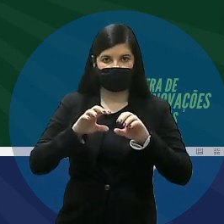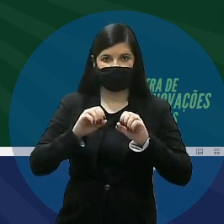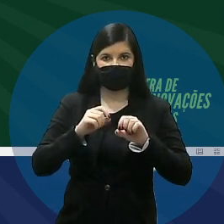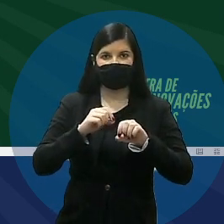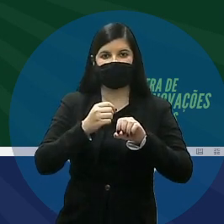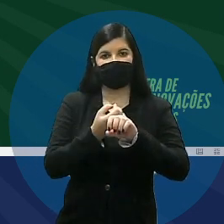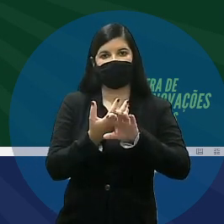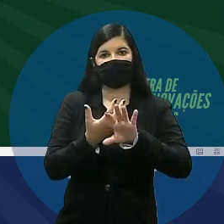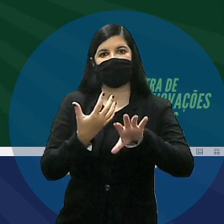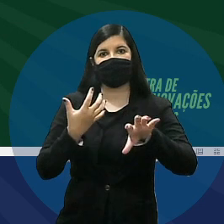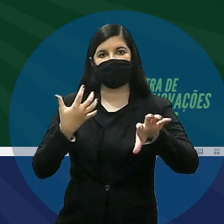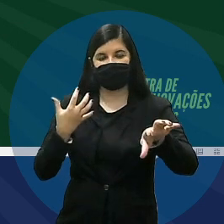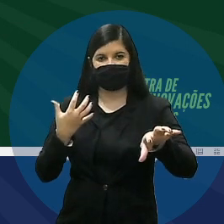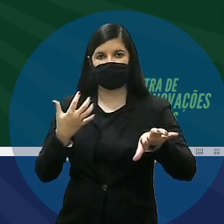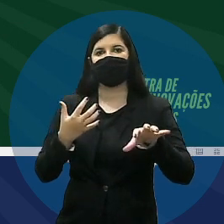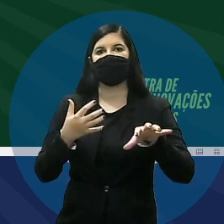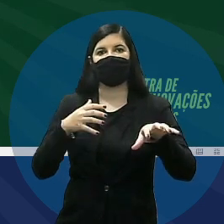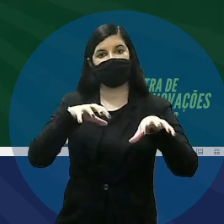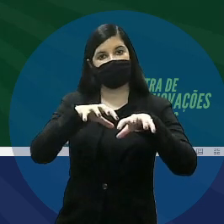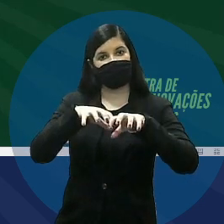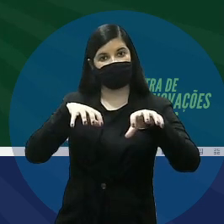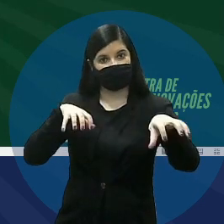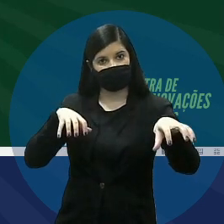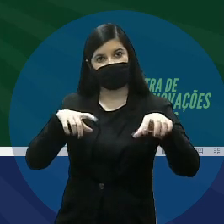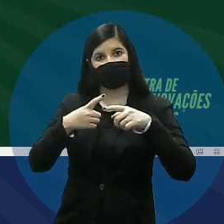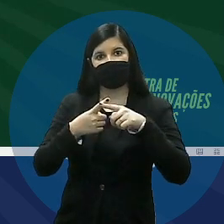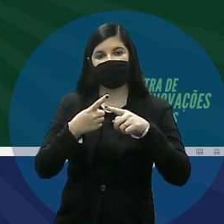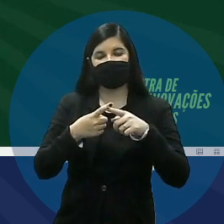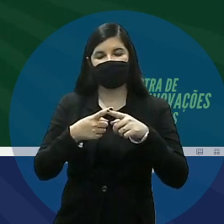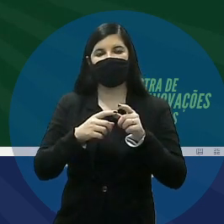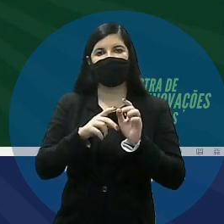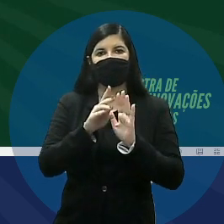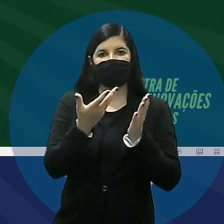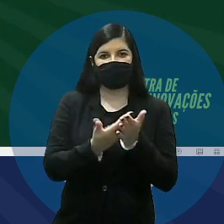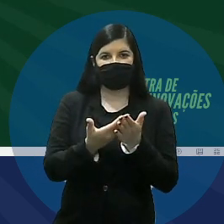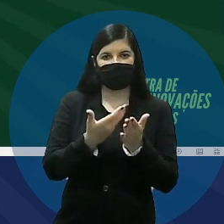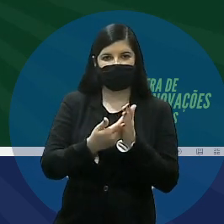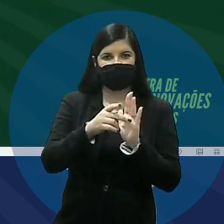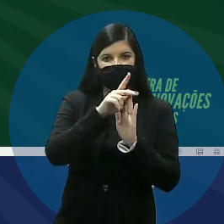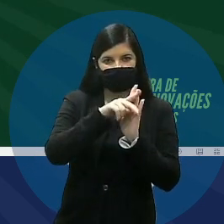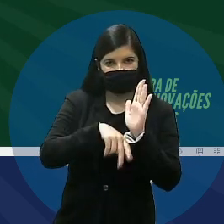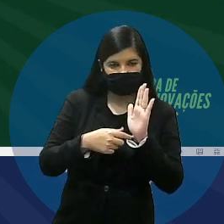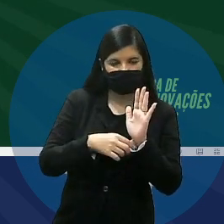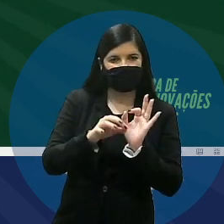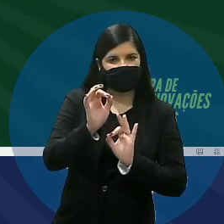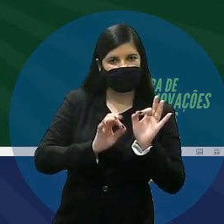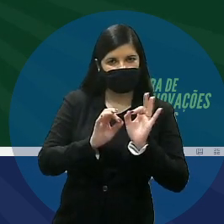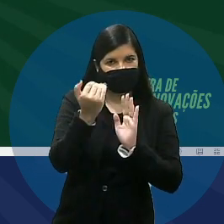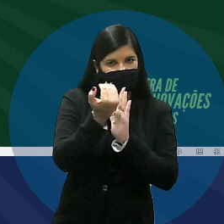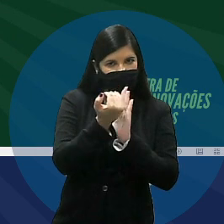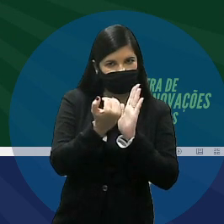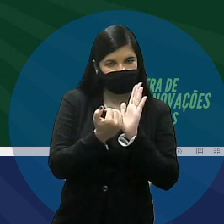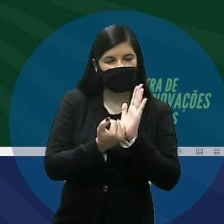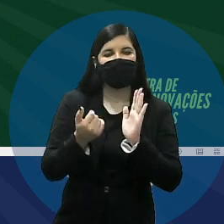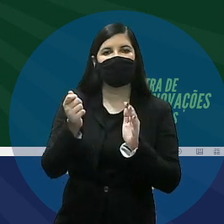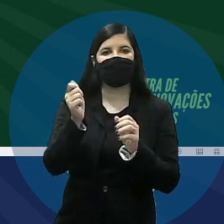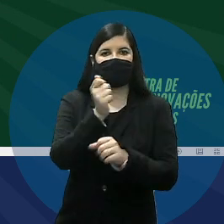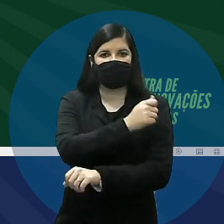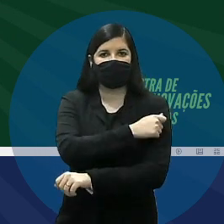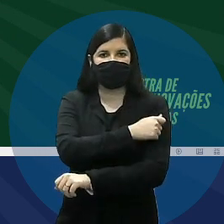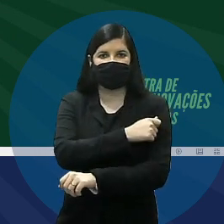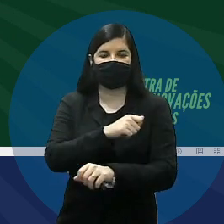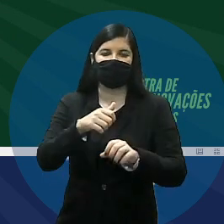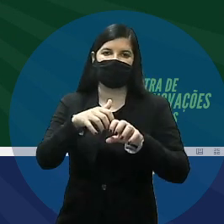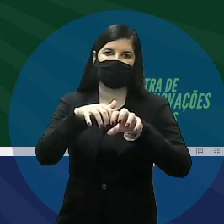você planeja a aula, mas aí poucos alunos na sala de aula e alguns de forma remota